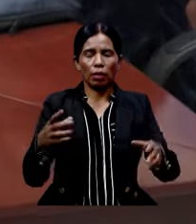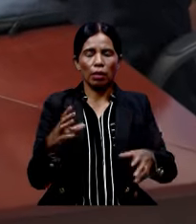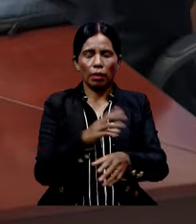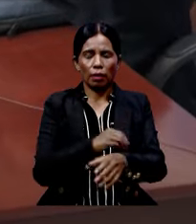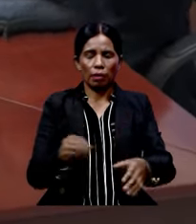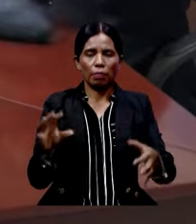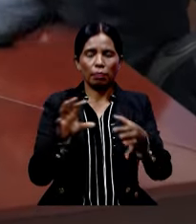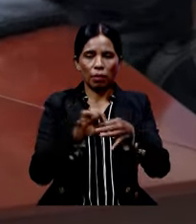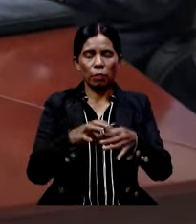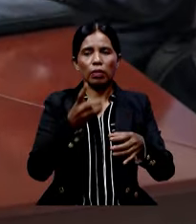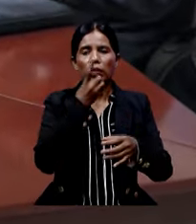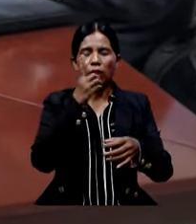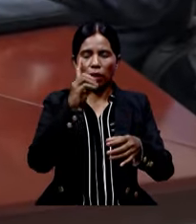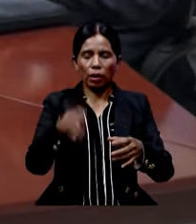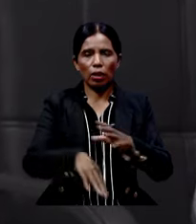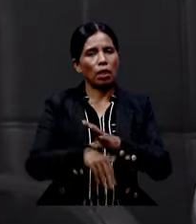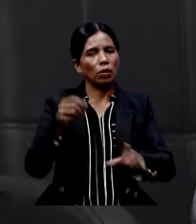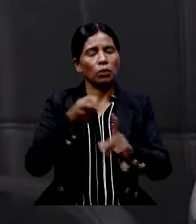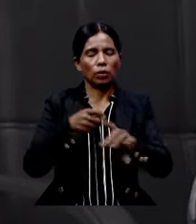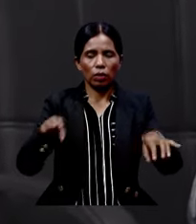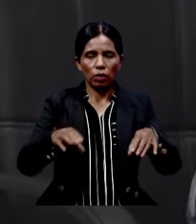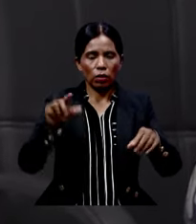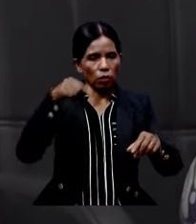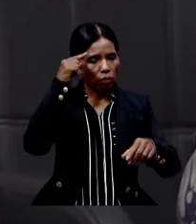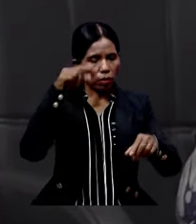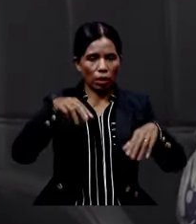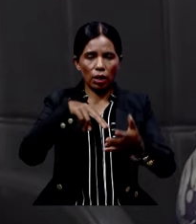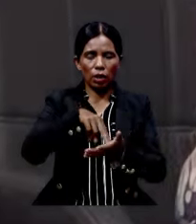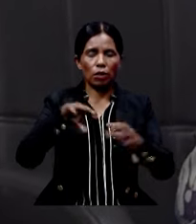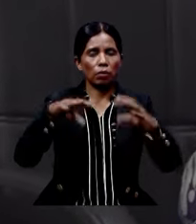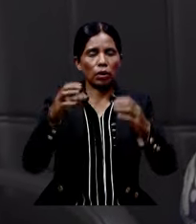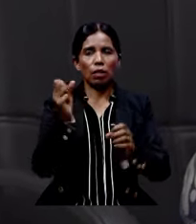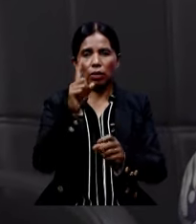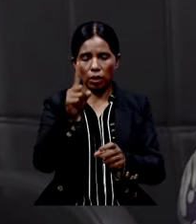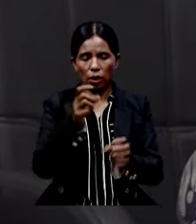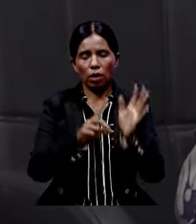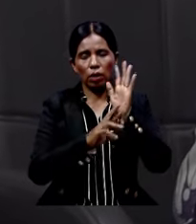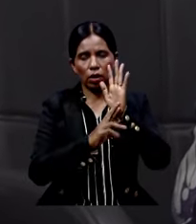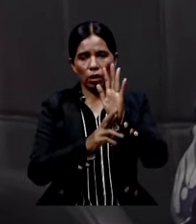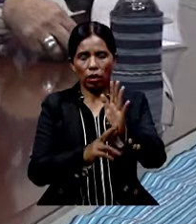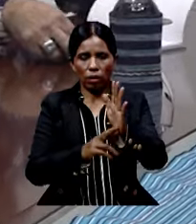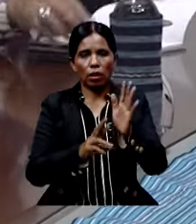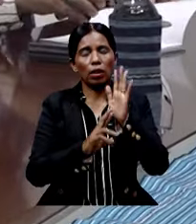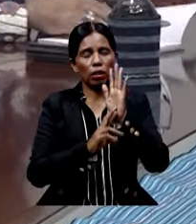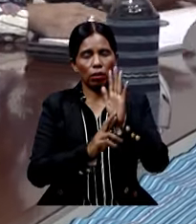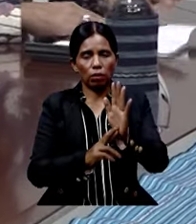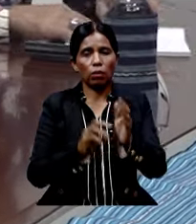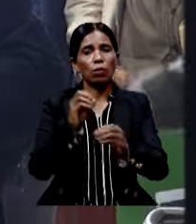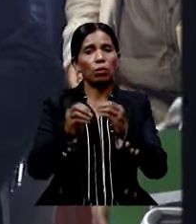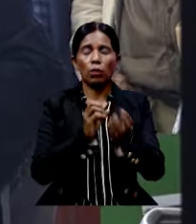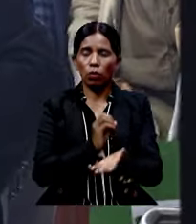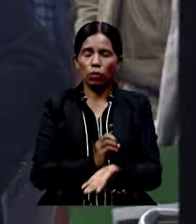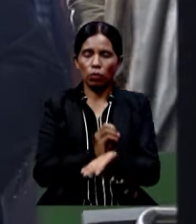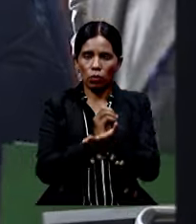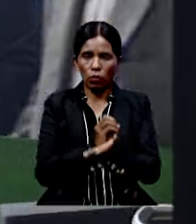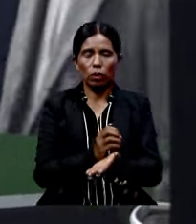declara resignan. Também, né, governo estabelece comissão guida, o de halo relatório, com a região administrativa especial, o Ecúcio